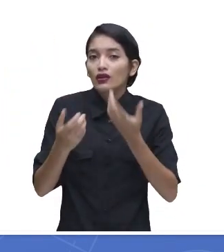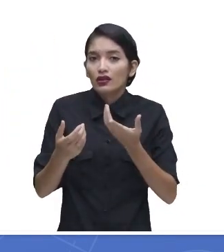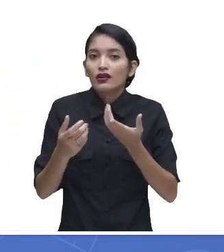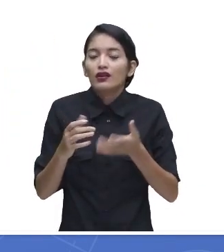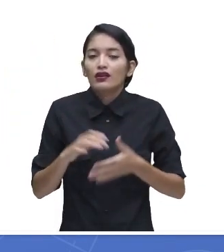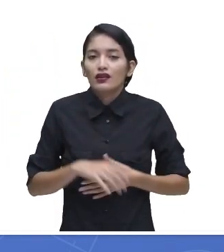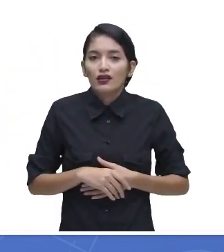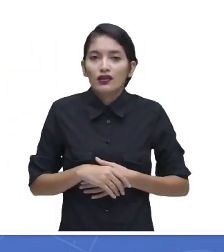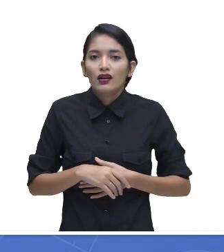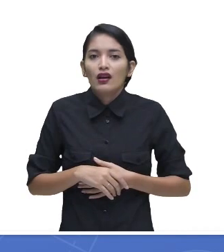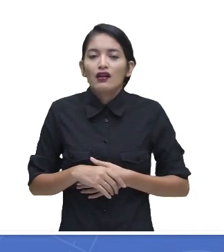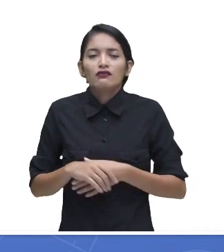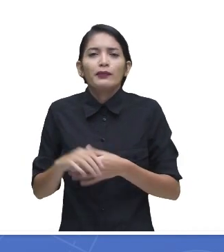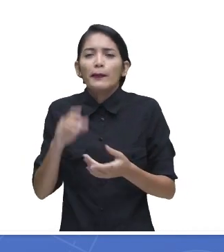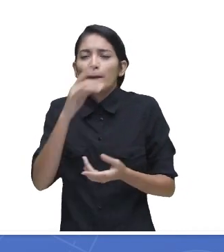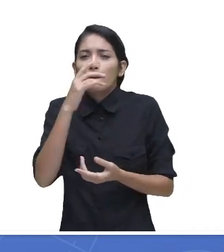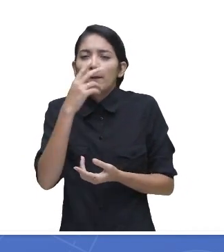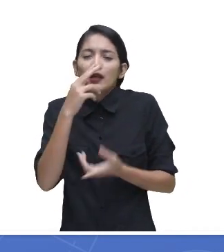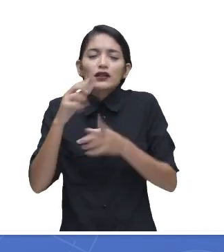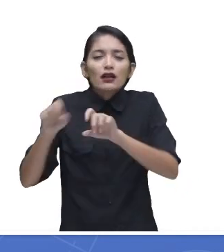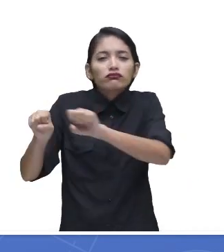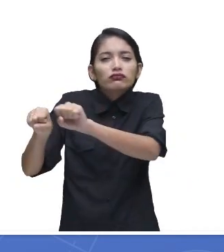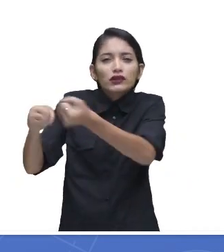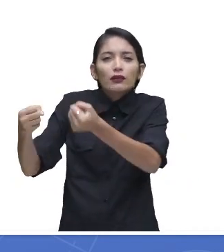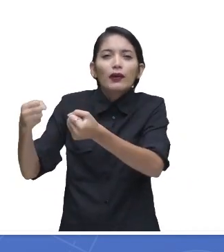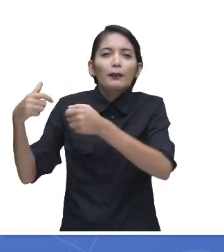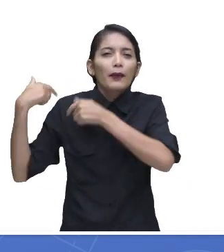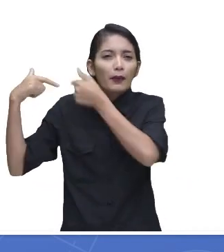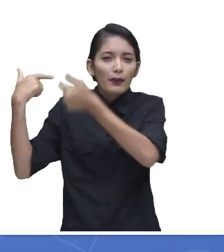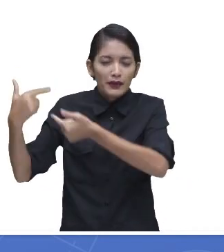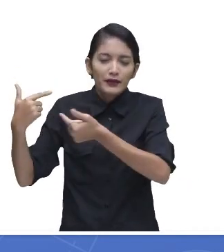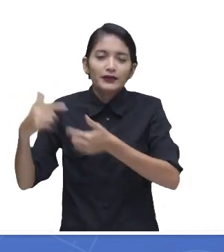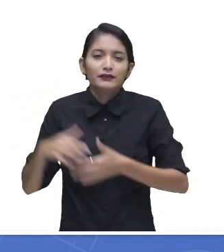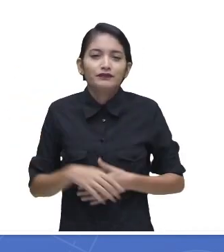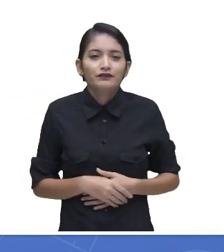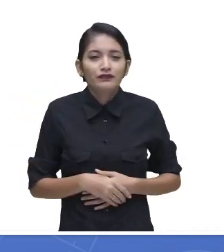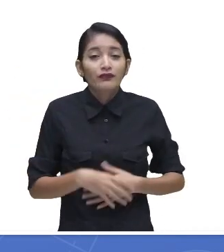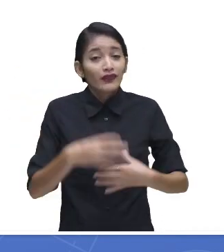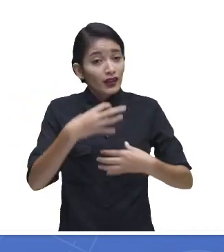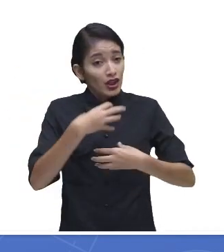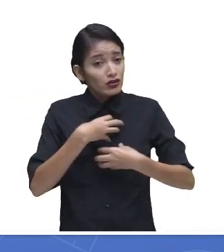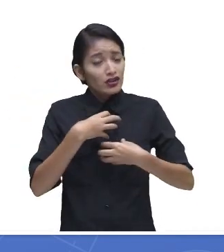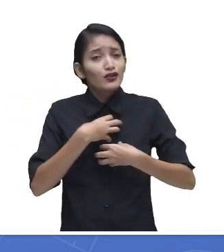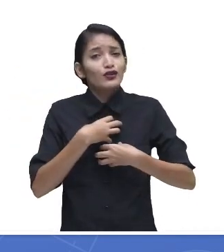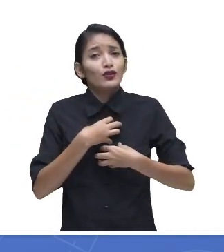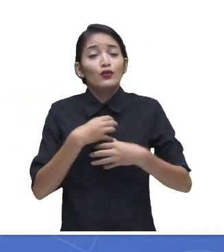com a tradição, né? O sentido positivo de mudança.